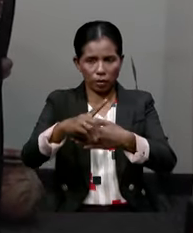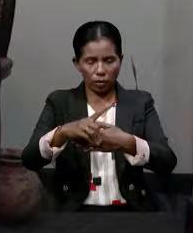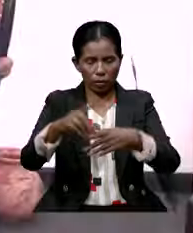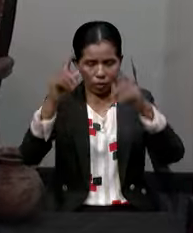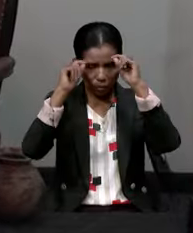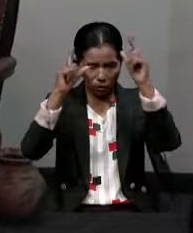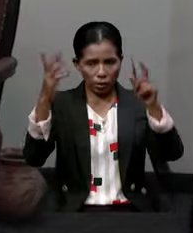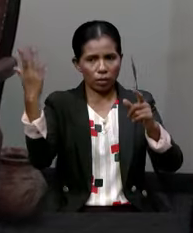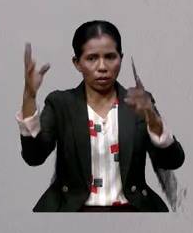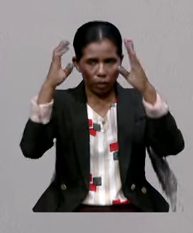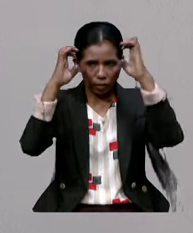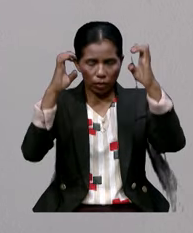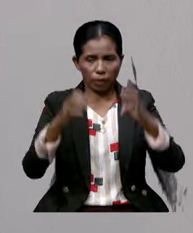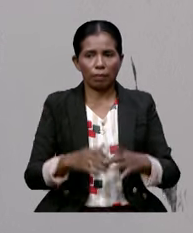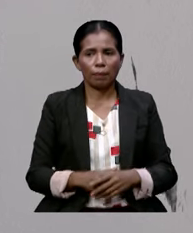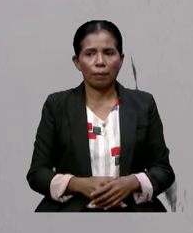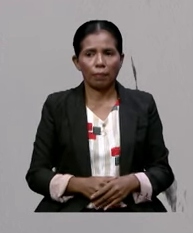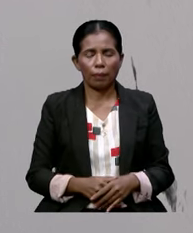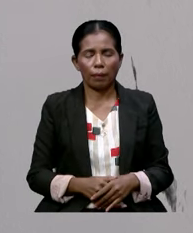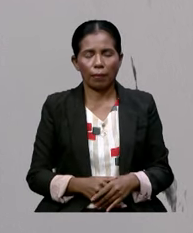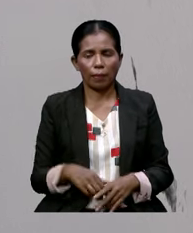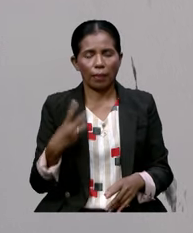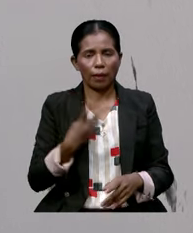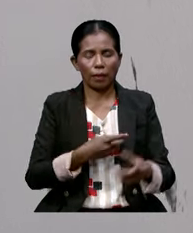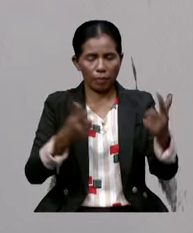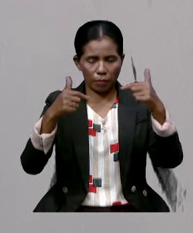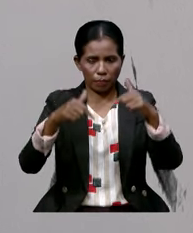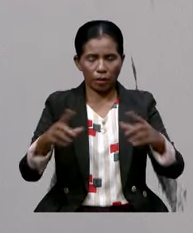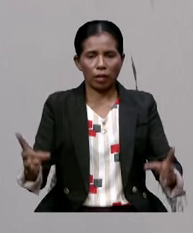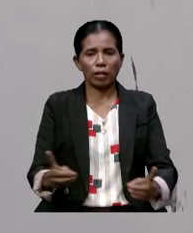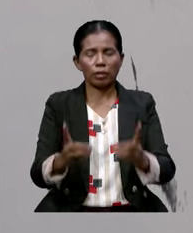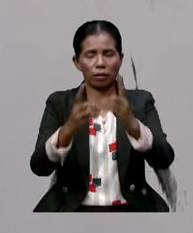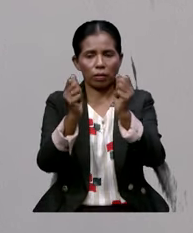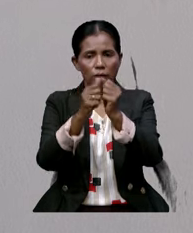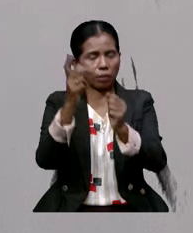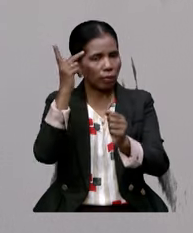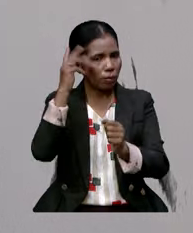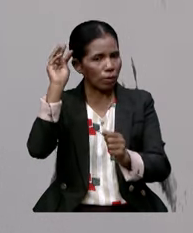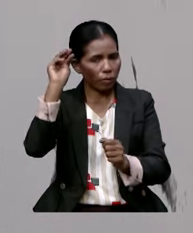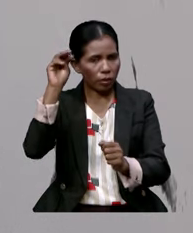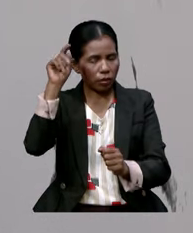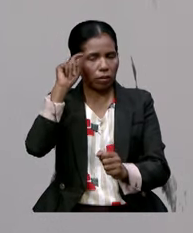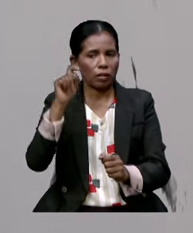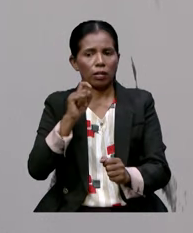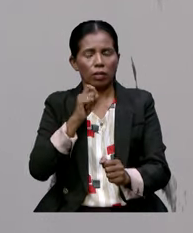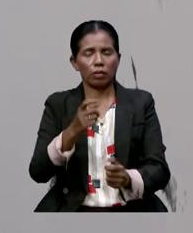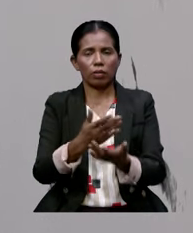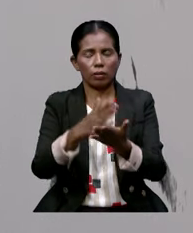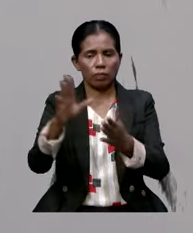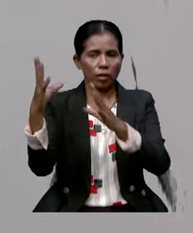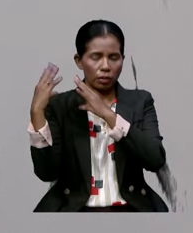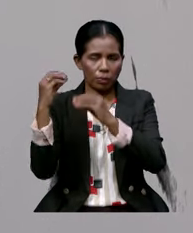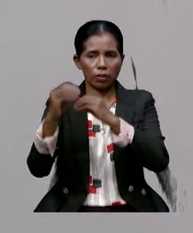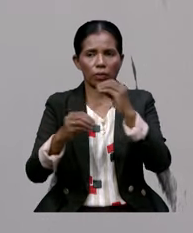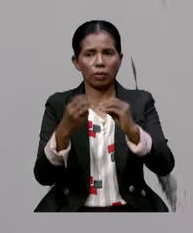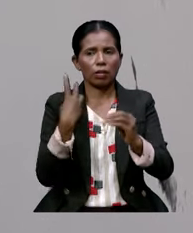e a setor educação. We are here to meet... A mimai e ane, a Sorumalu, o primeiro-ministro, o Erela Sanana Guzmão, o de faz experiência com a ba